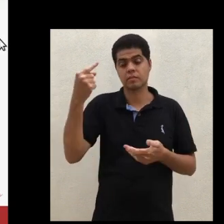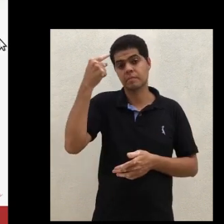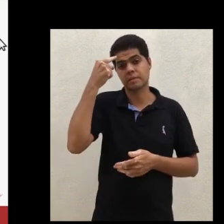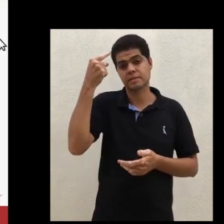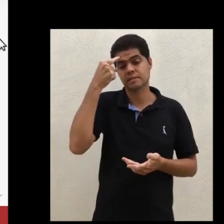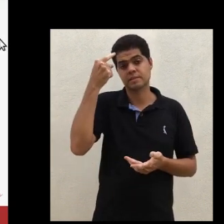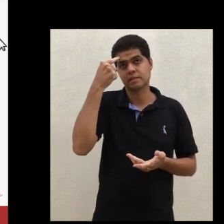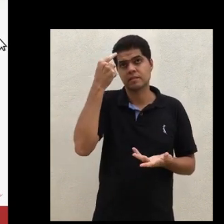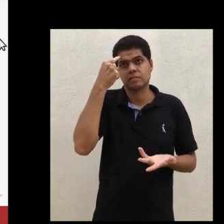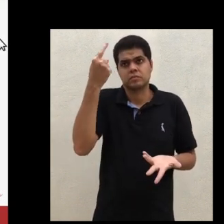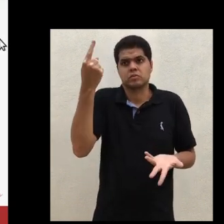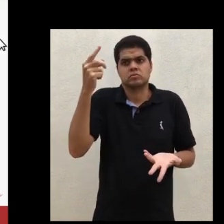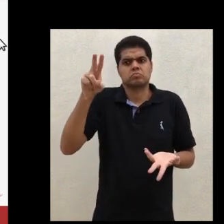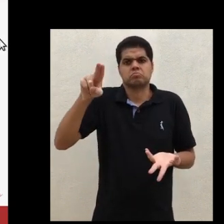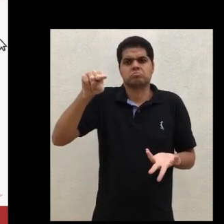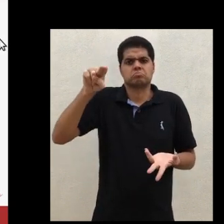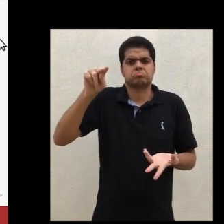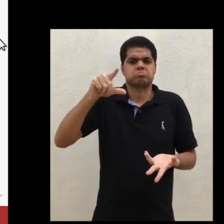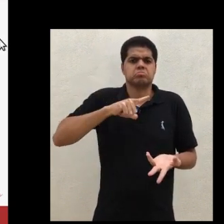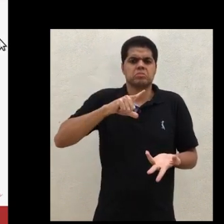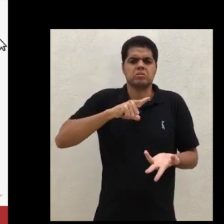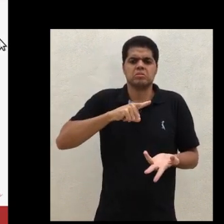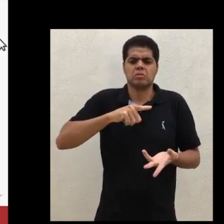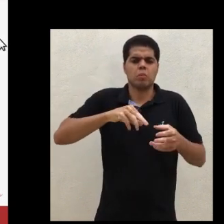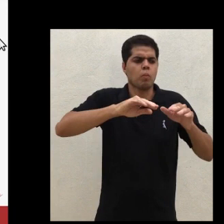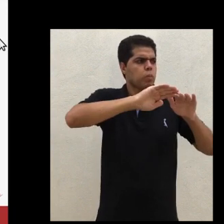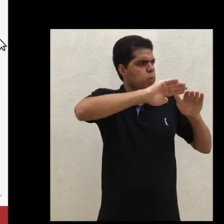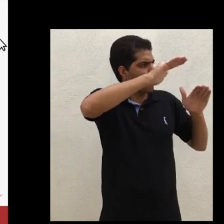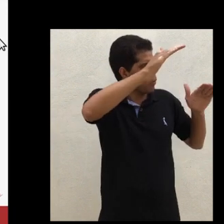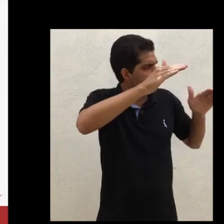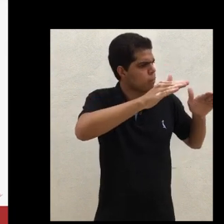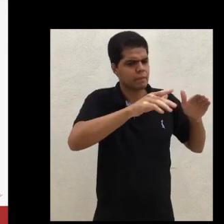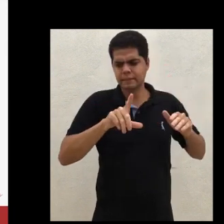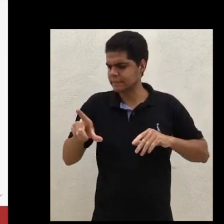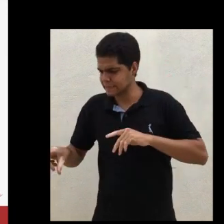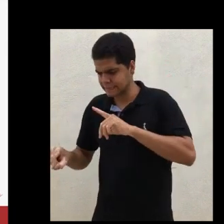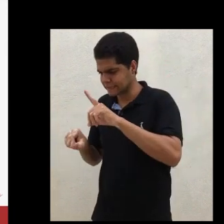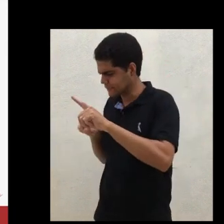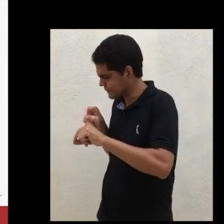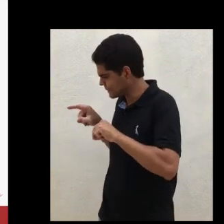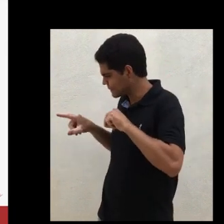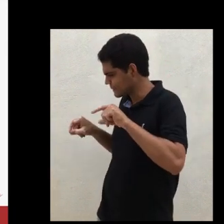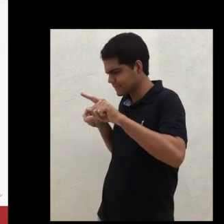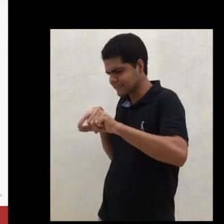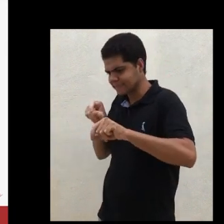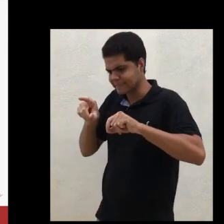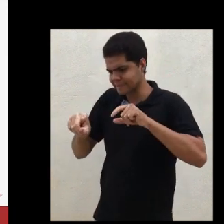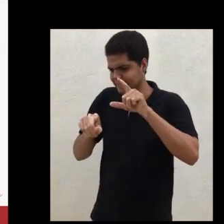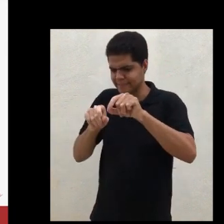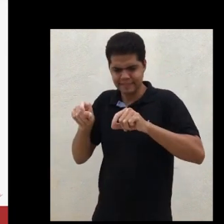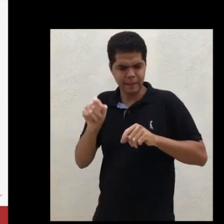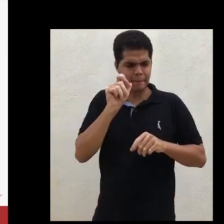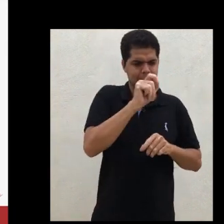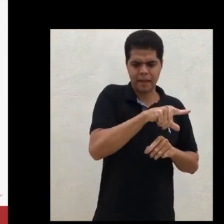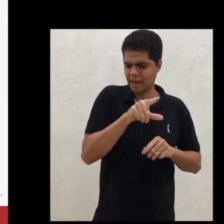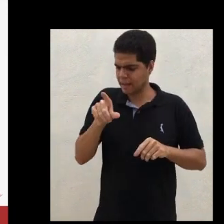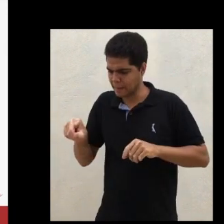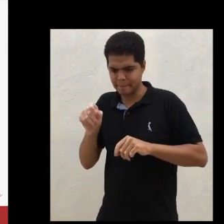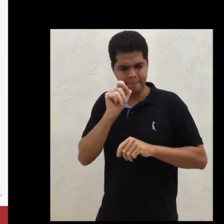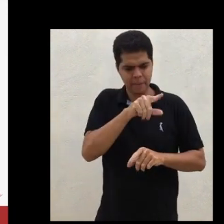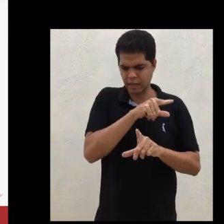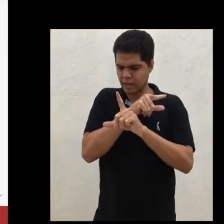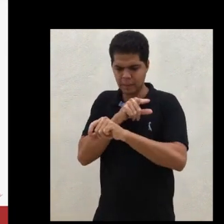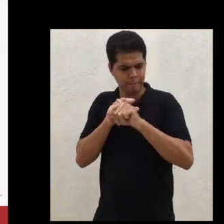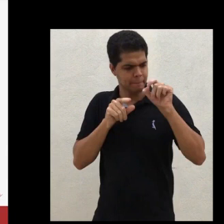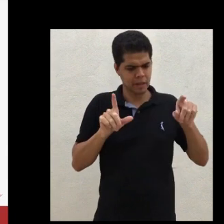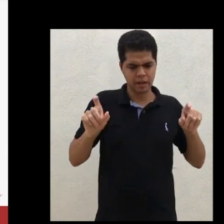Então, teoricamente, você nunca teria um monte de areia, por mais que você juntasse grãos. Né? Se você colocar só mais